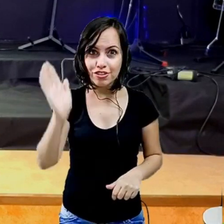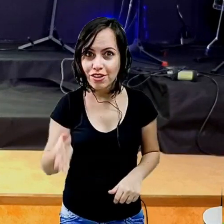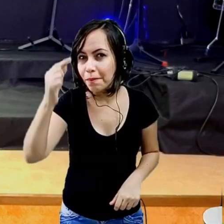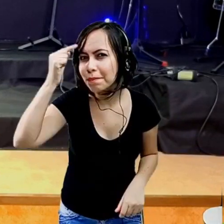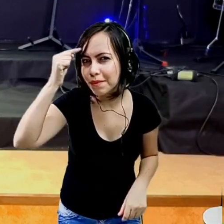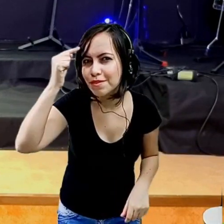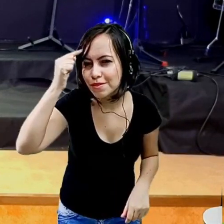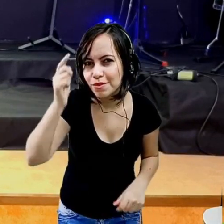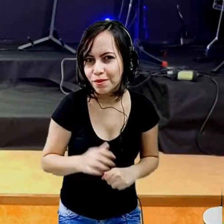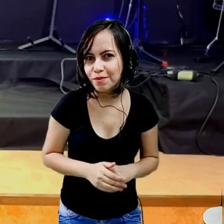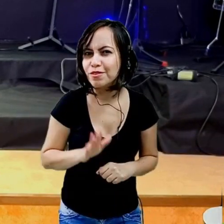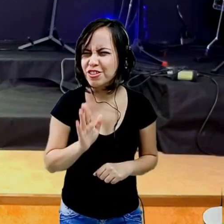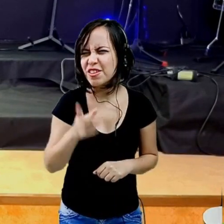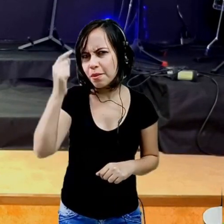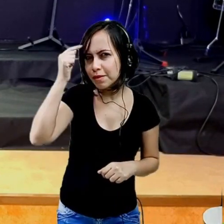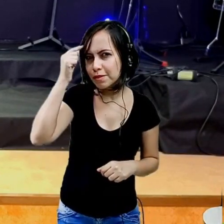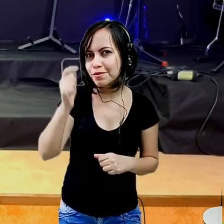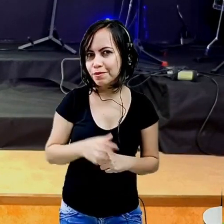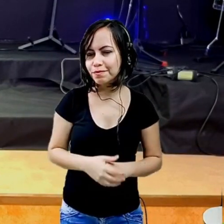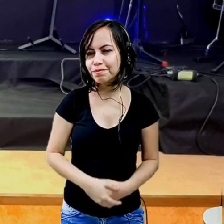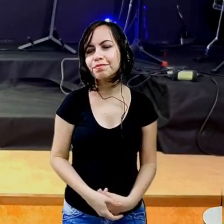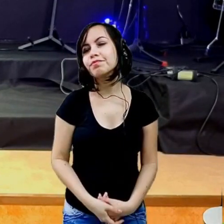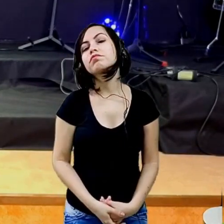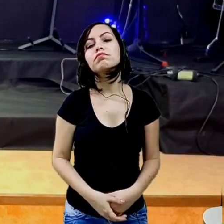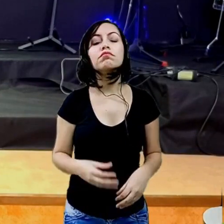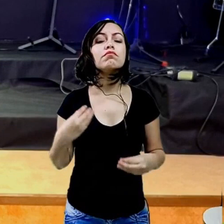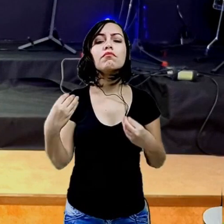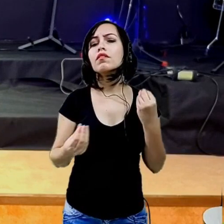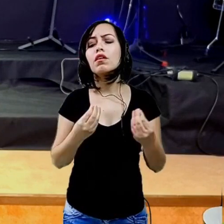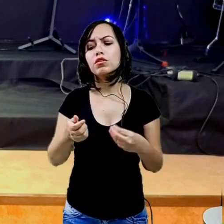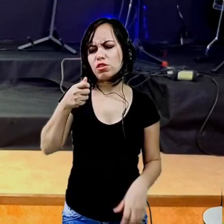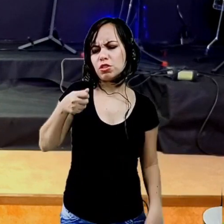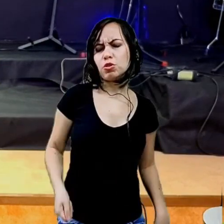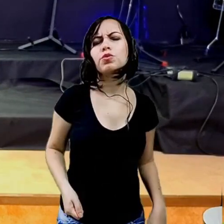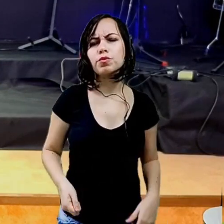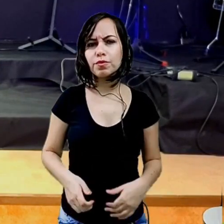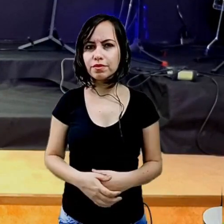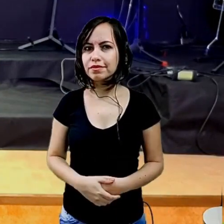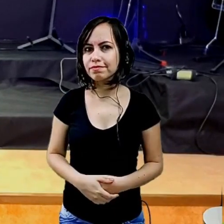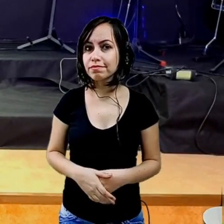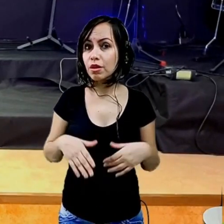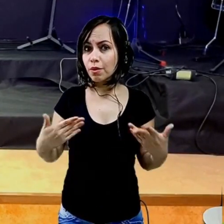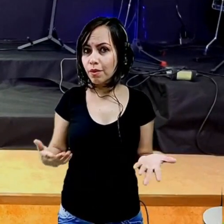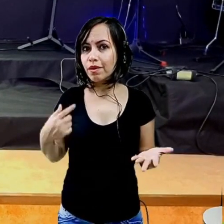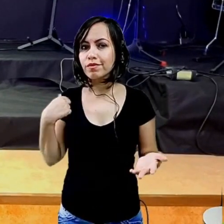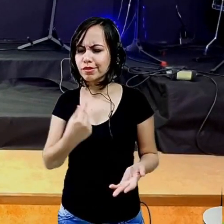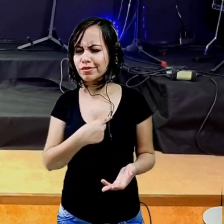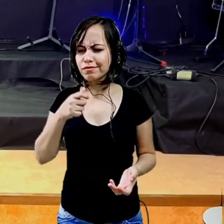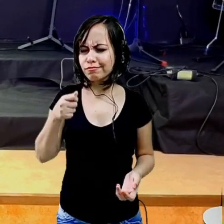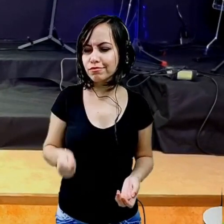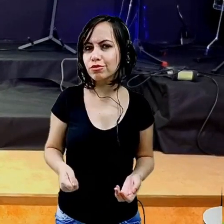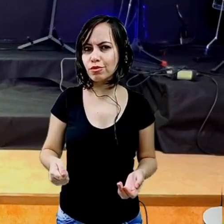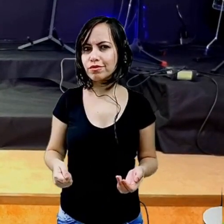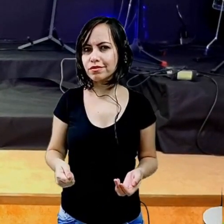nisso? Você tem pensado nisso? Qual a sua posição como cristão? Qual tem sido a nossa posição